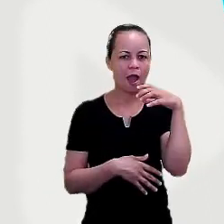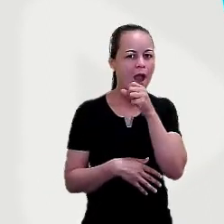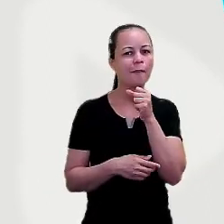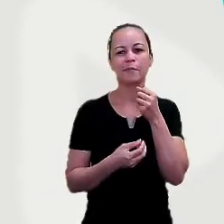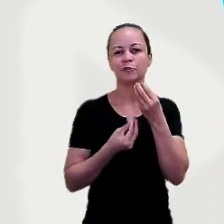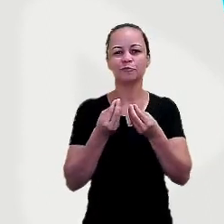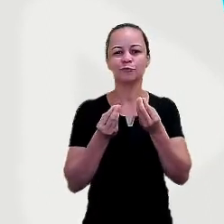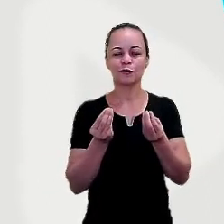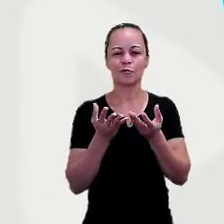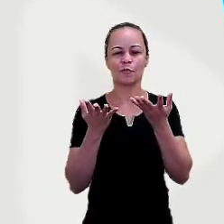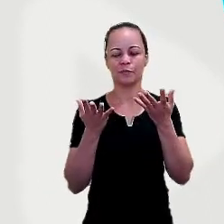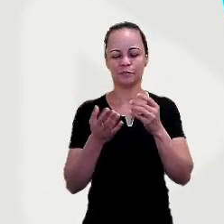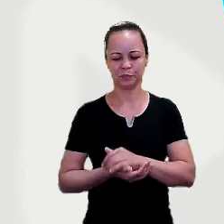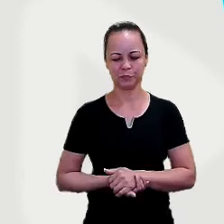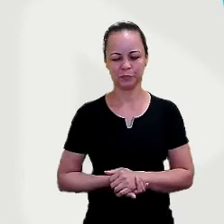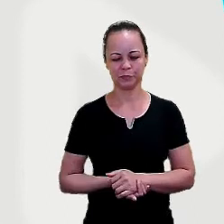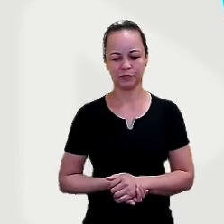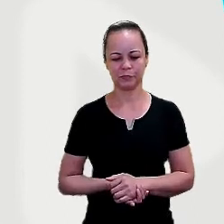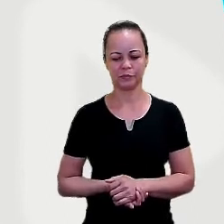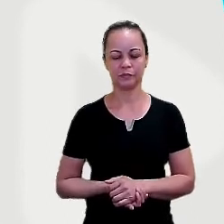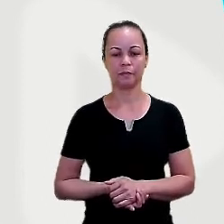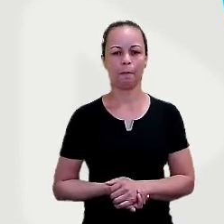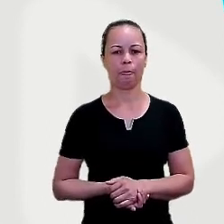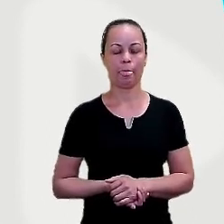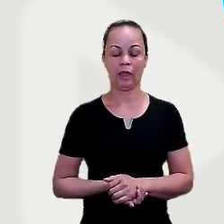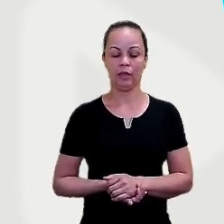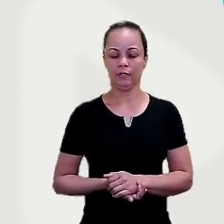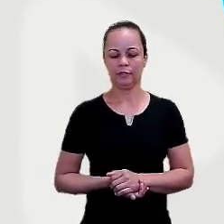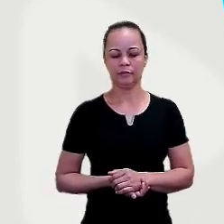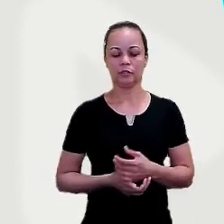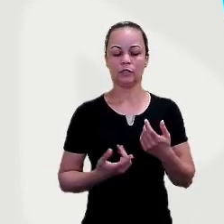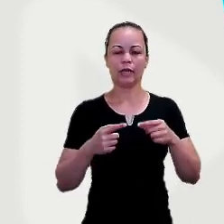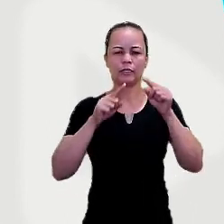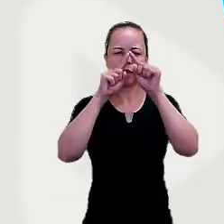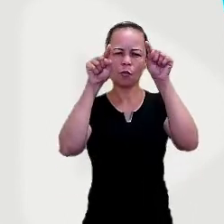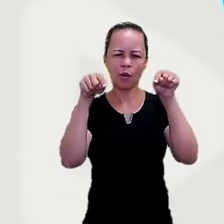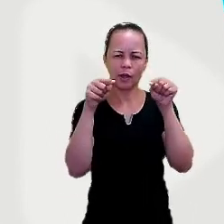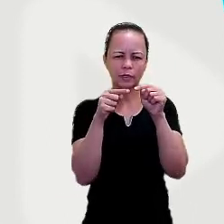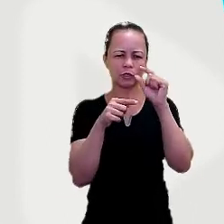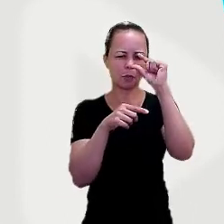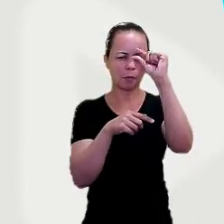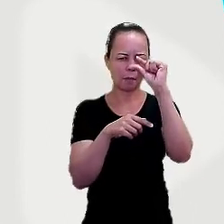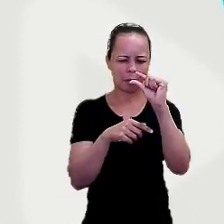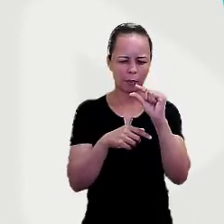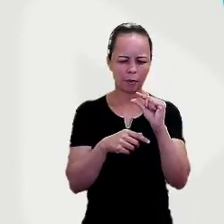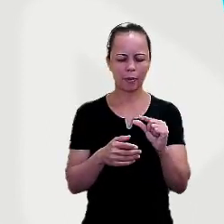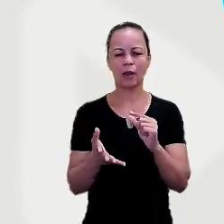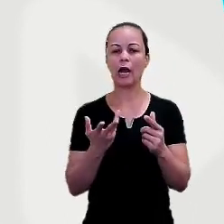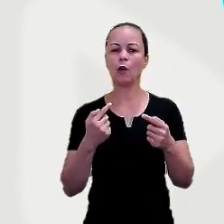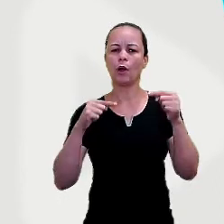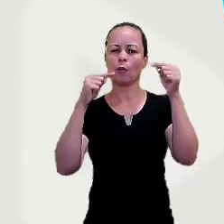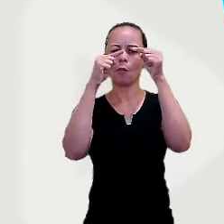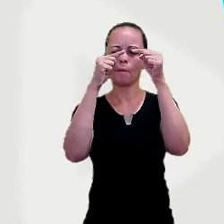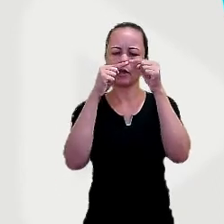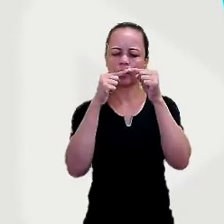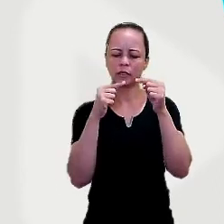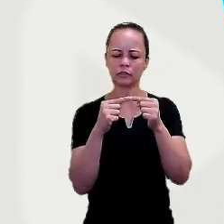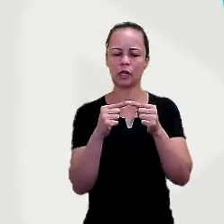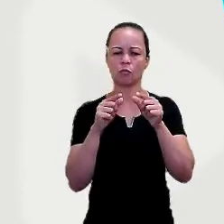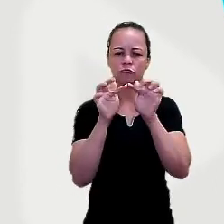cortar. Vejam só. A gente vai colocar em cada quadradinho um pronome que combine com a frase.